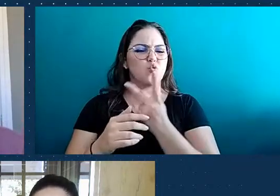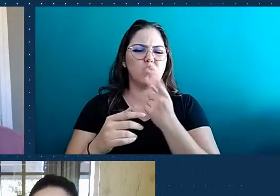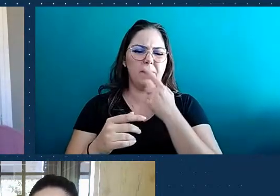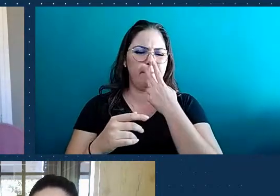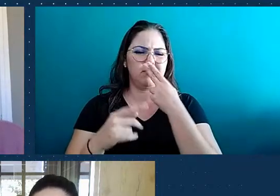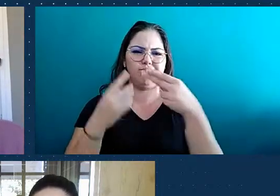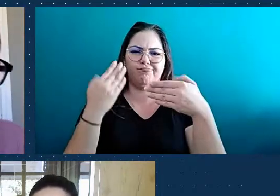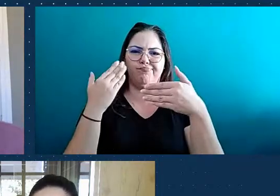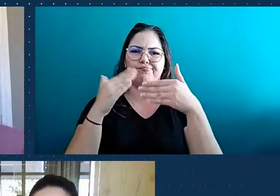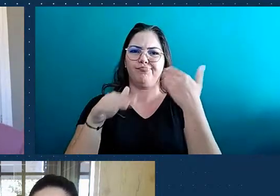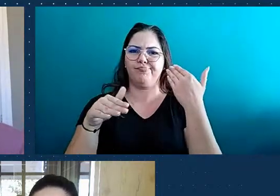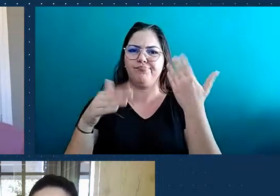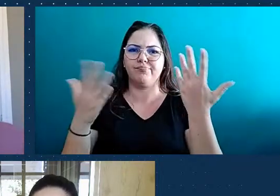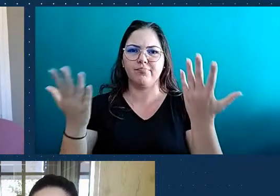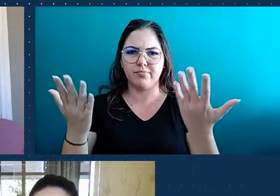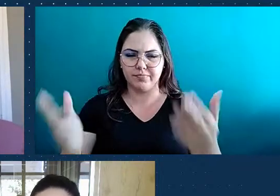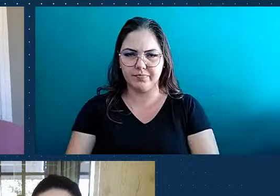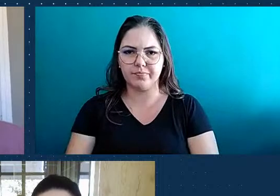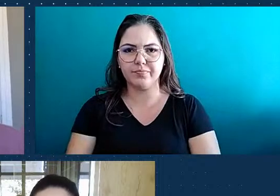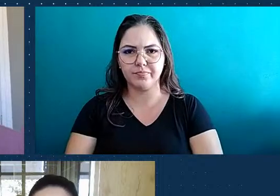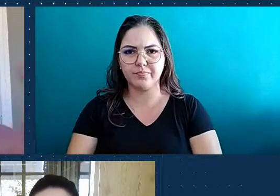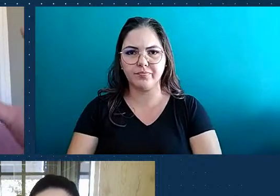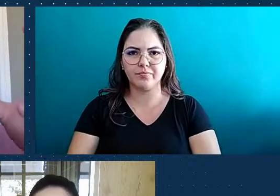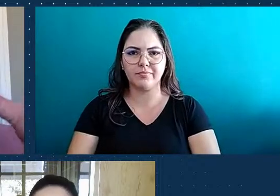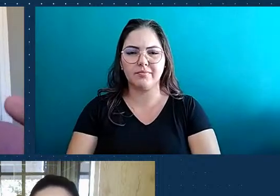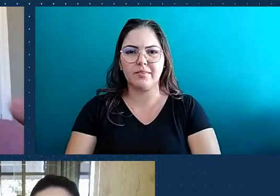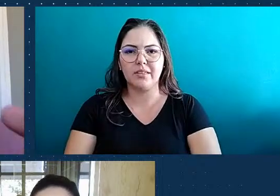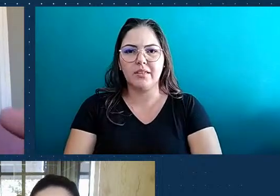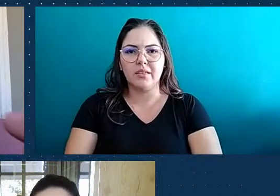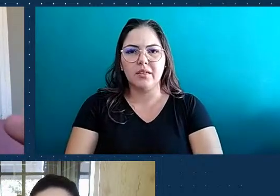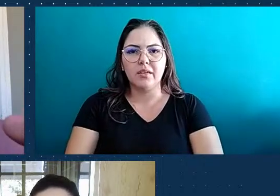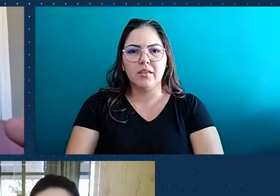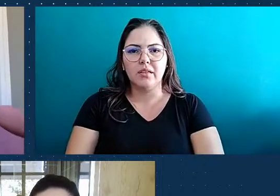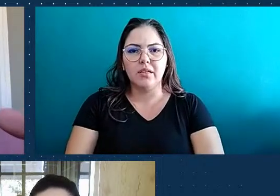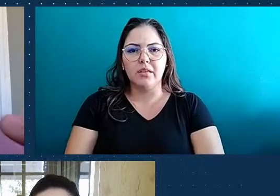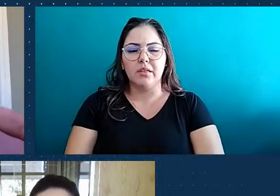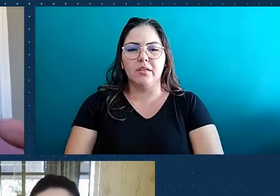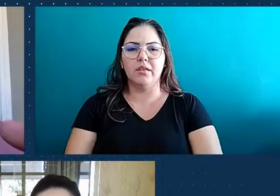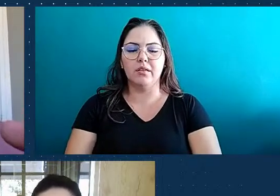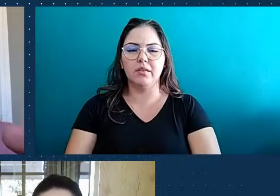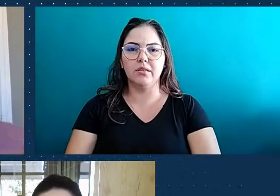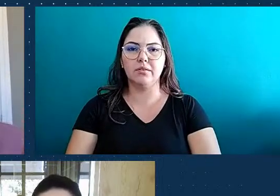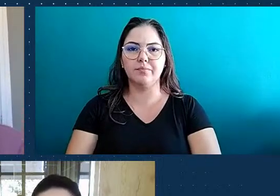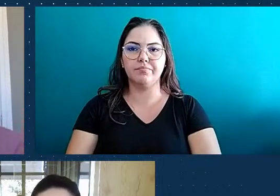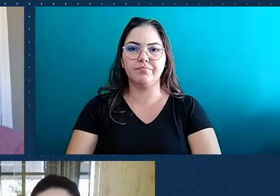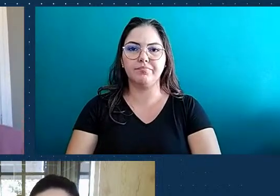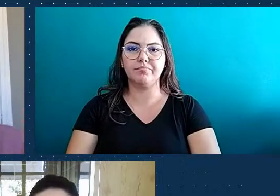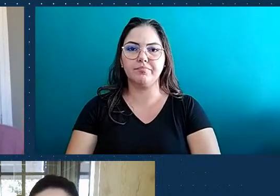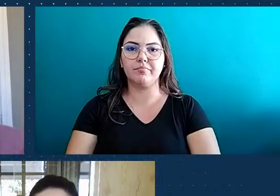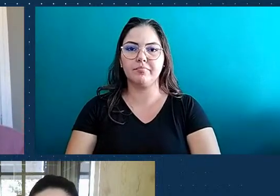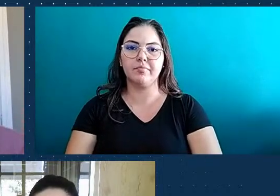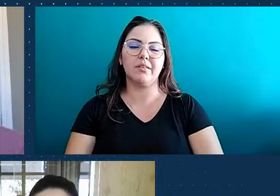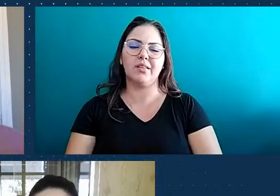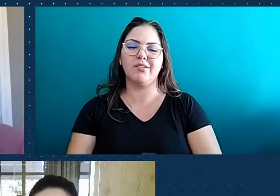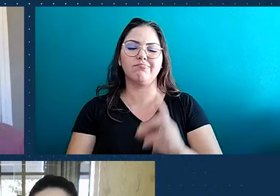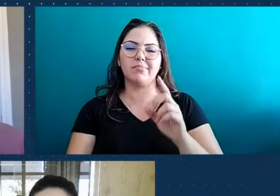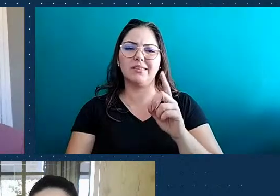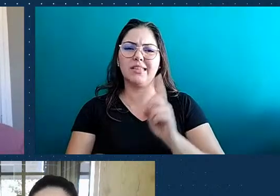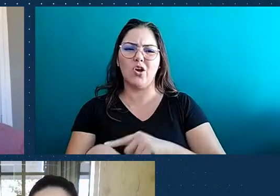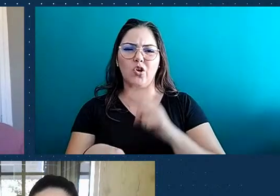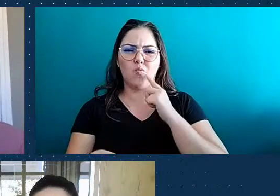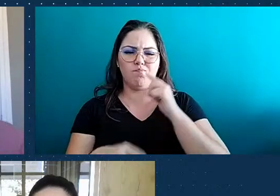projetos, geralmente é esse. Geralmente, a gente para por ali, porque se a gente não consegue entender o que a pessoa quer pesquisar, nem adianta ler o resto do projeto,